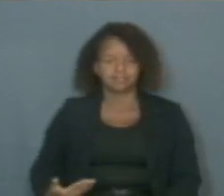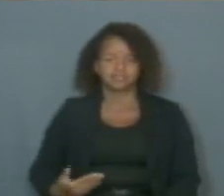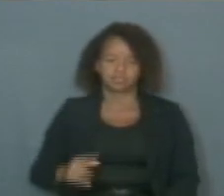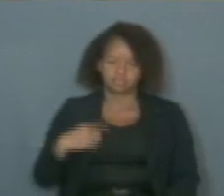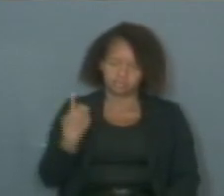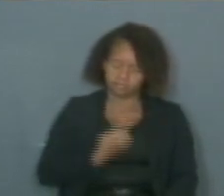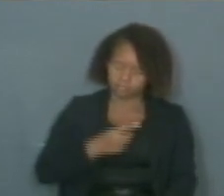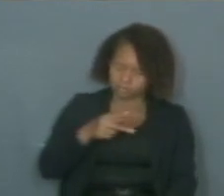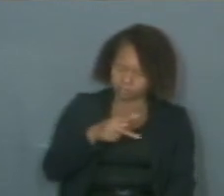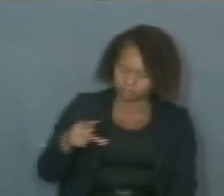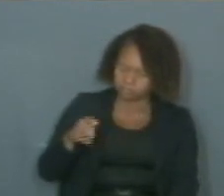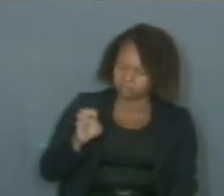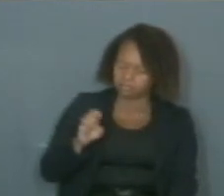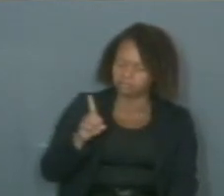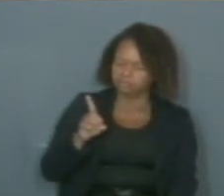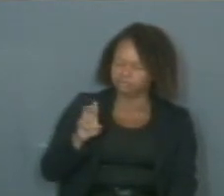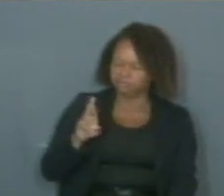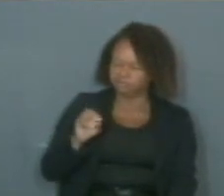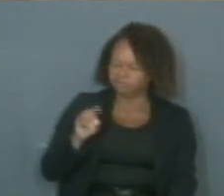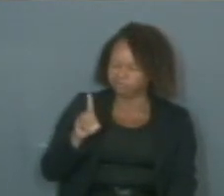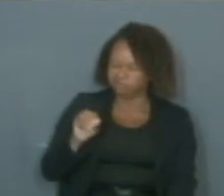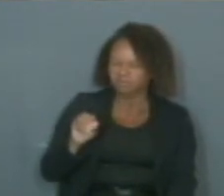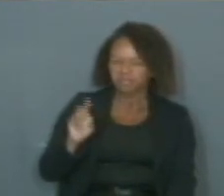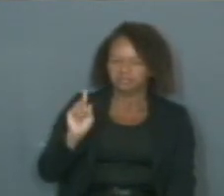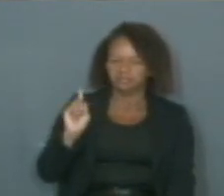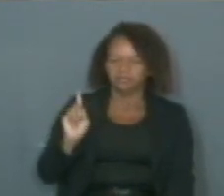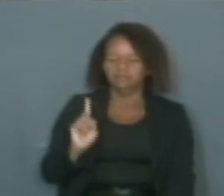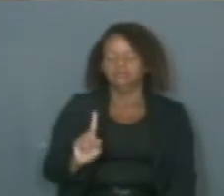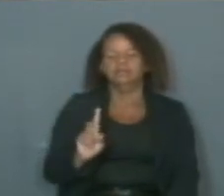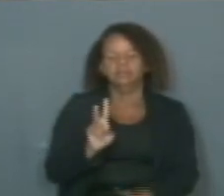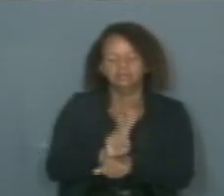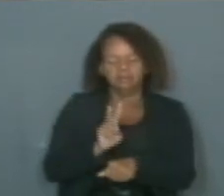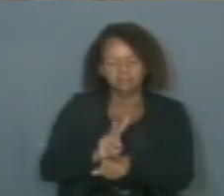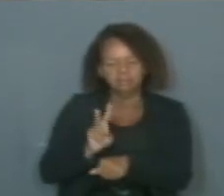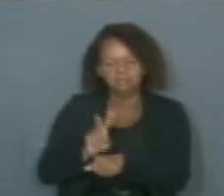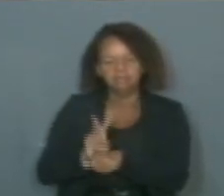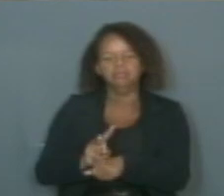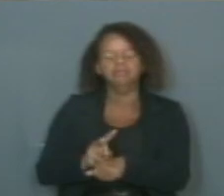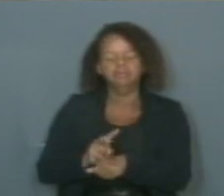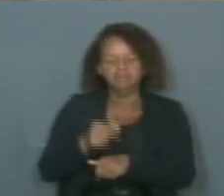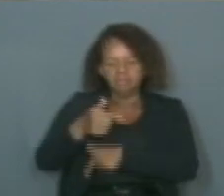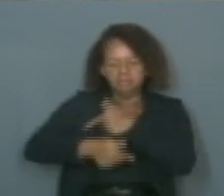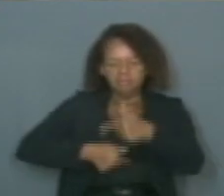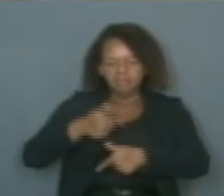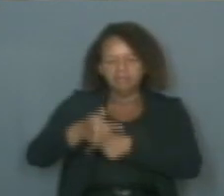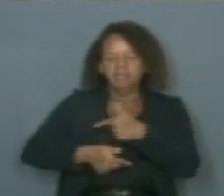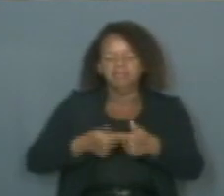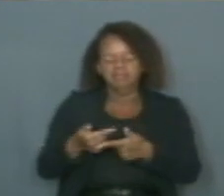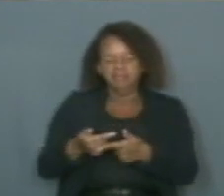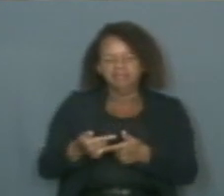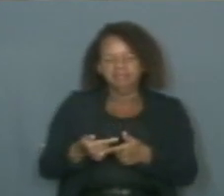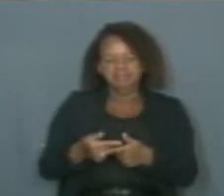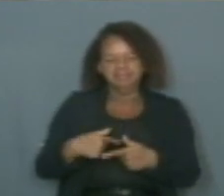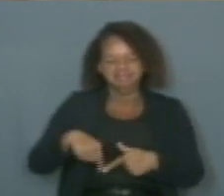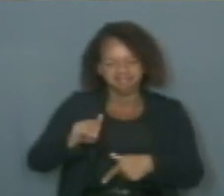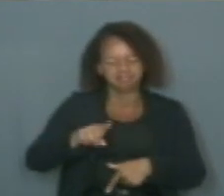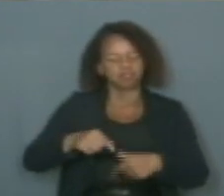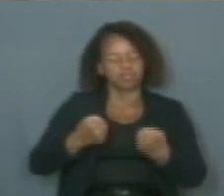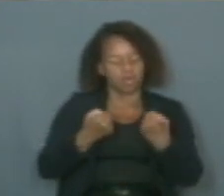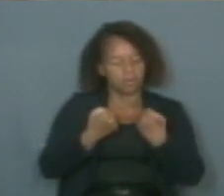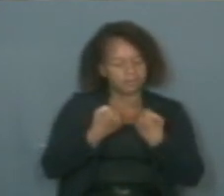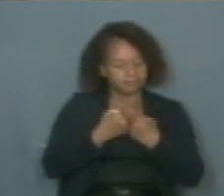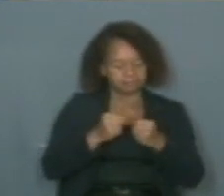nosso presidente Eduardo Faer estava ali tomando conta do rebanho, dos permissionários, colocando os carros nas